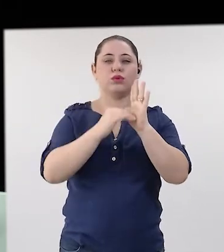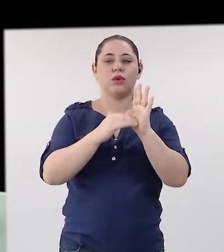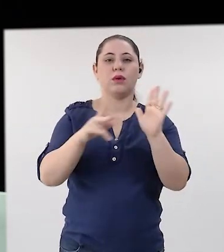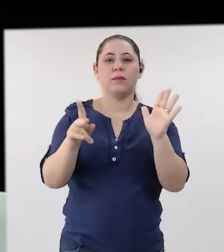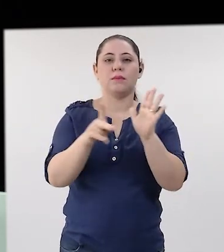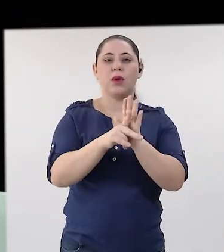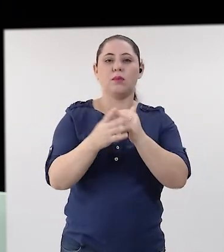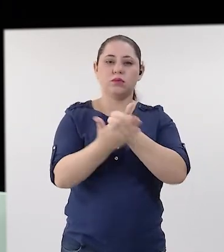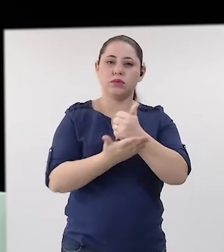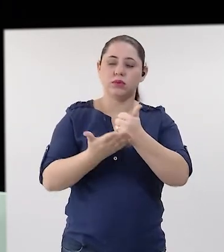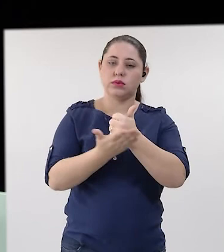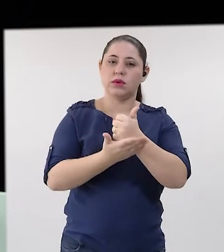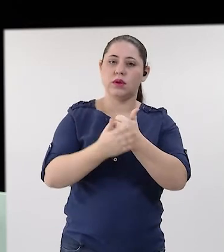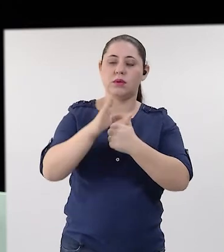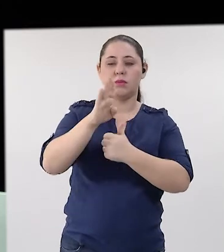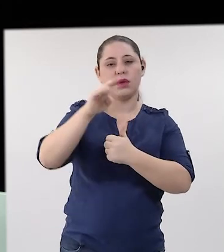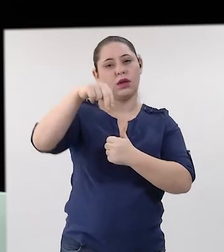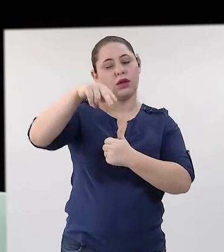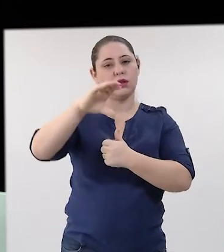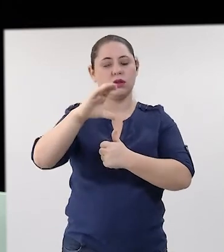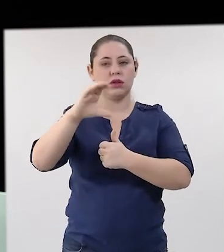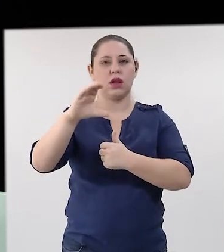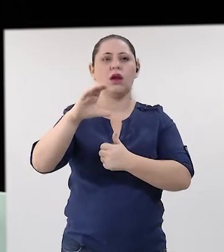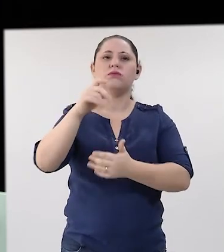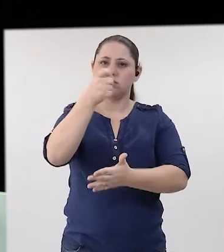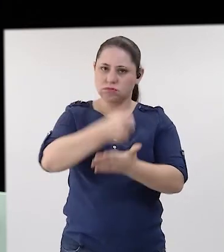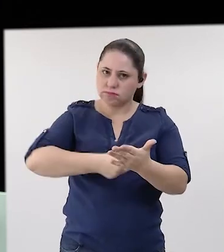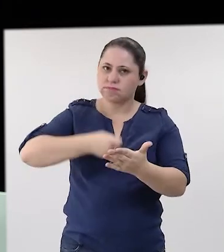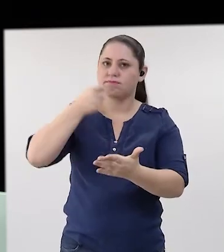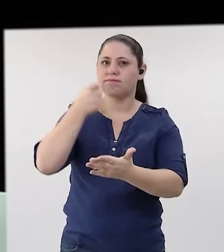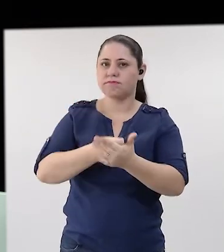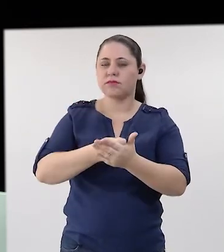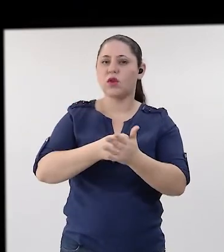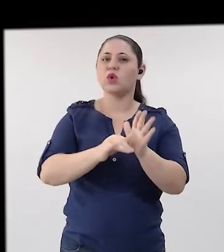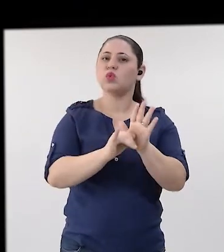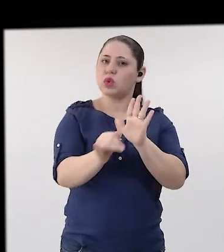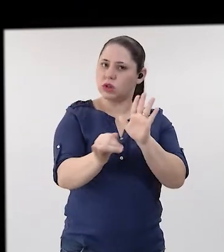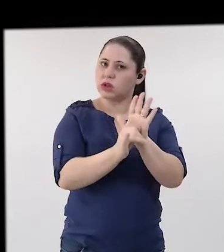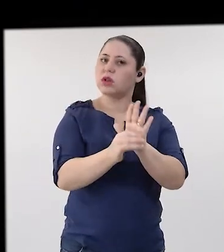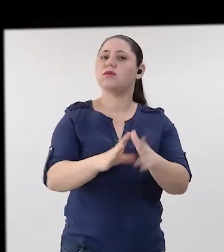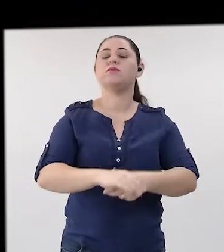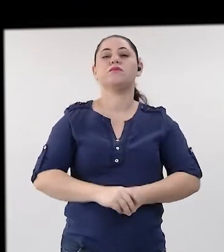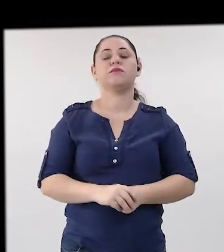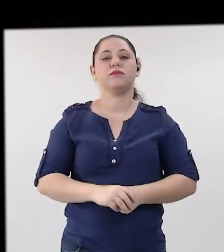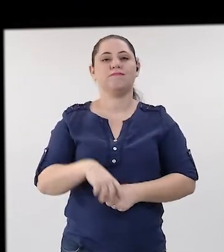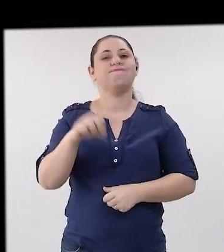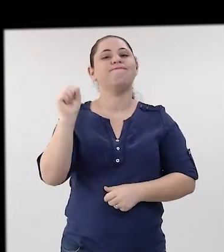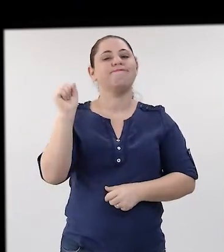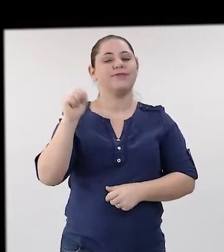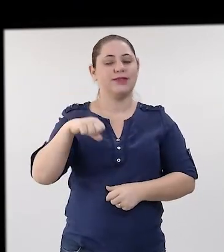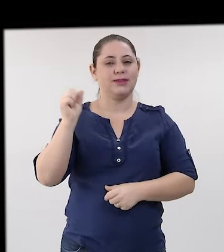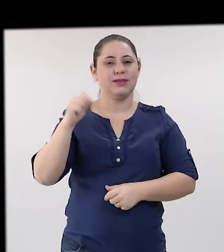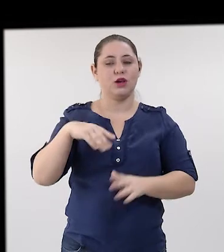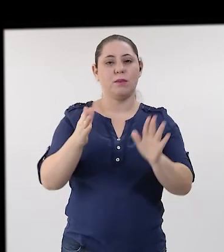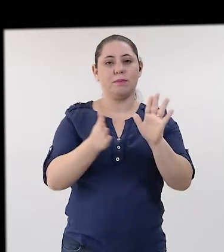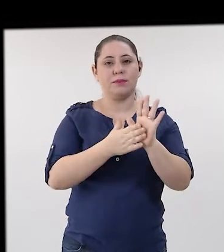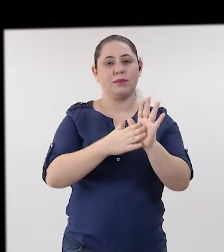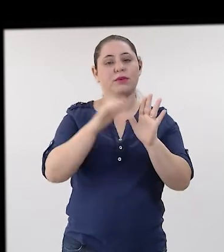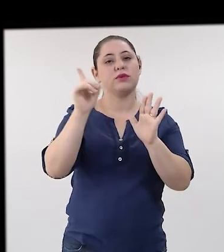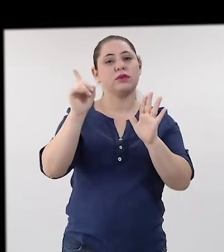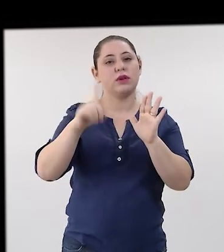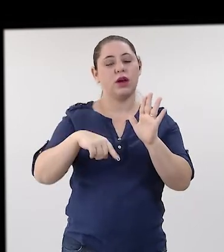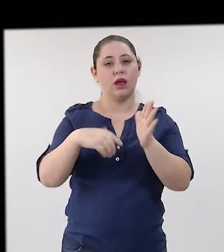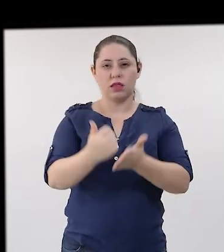da Base Nacional Comum Curricular, foram exigências, então, do edital, né? Sim, a proposta deles é